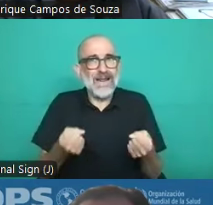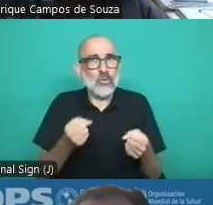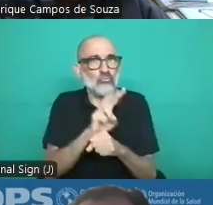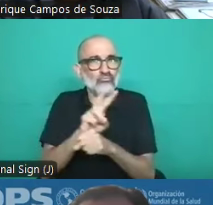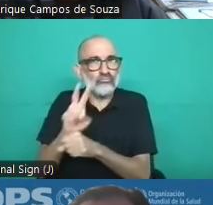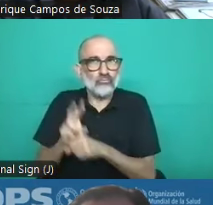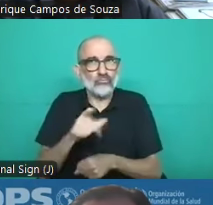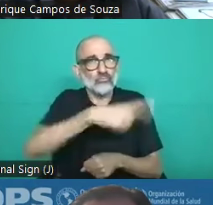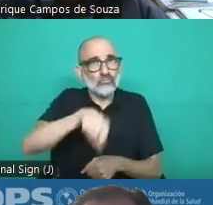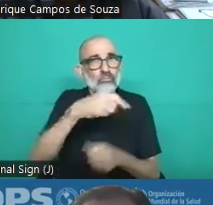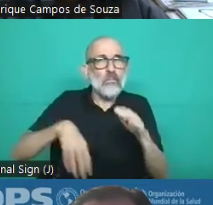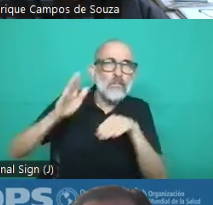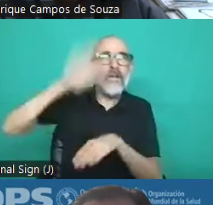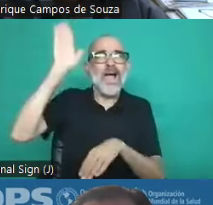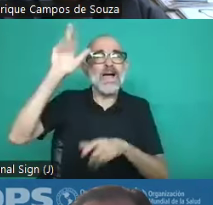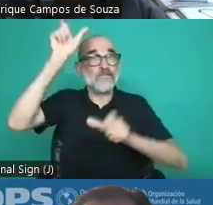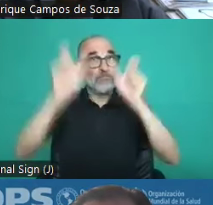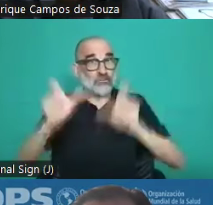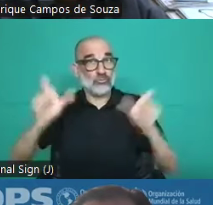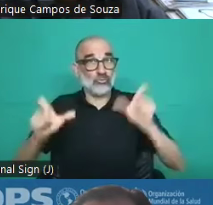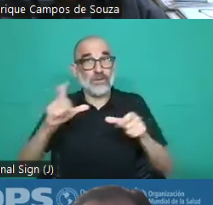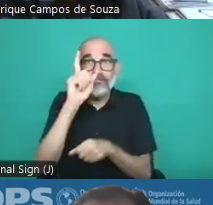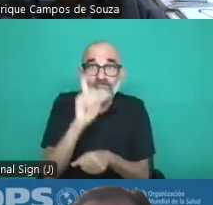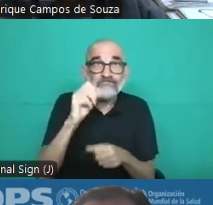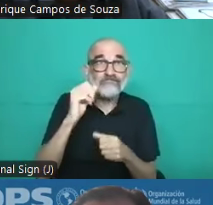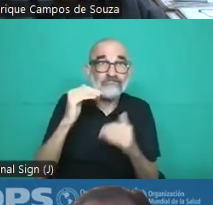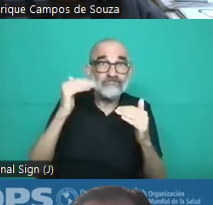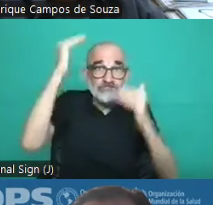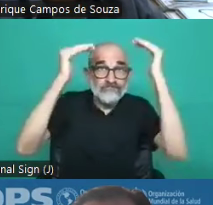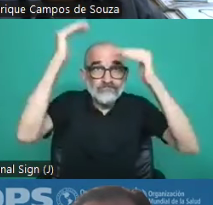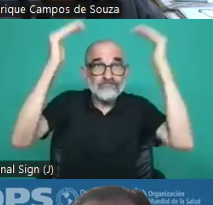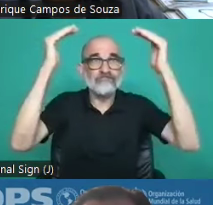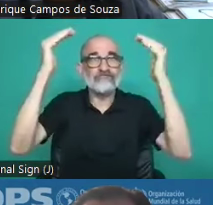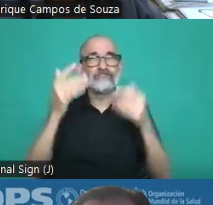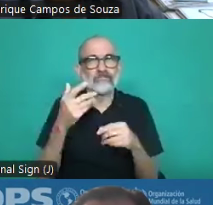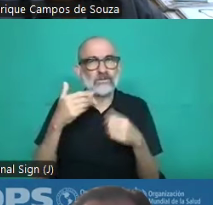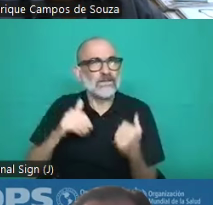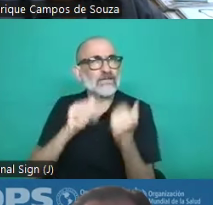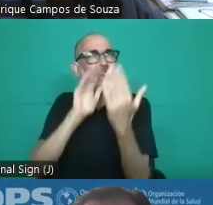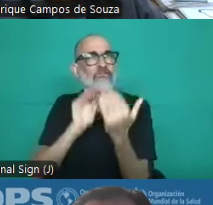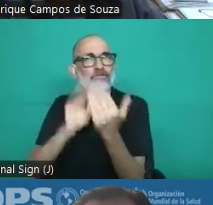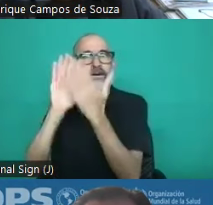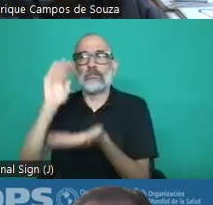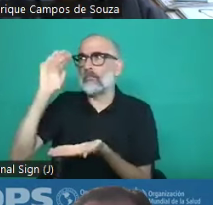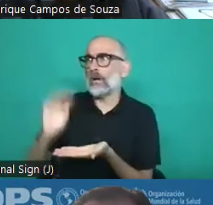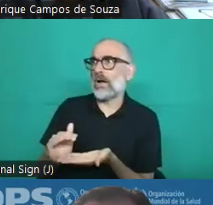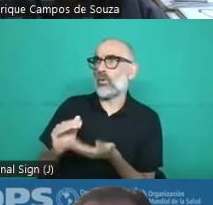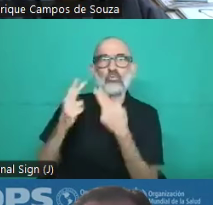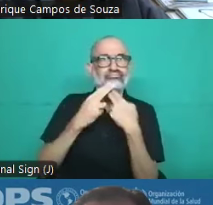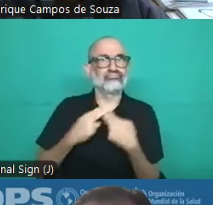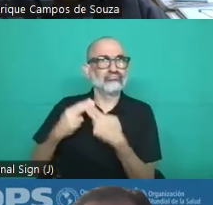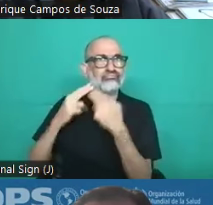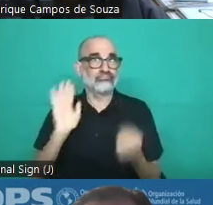é um desafio que devemos abordar com urgência e determinação. Para construir um futuro e ver